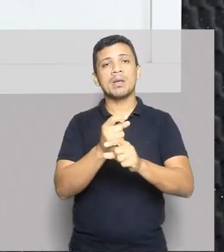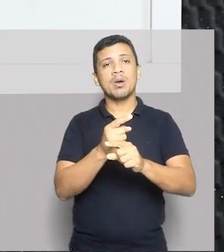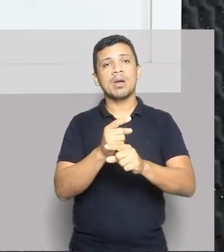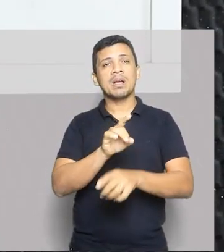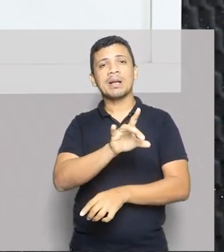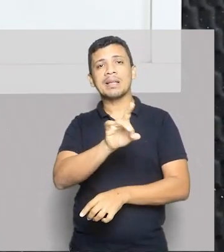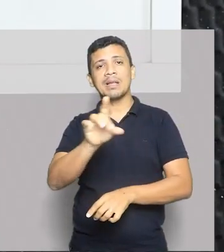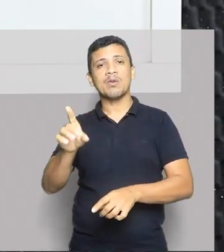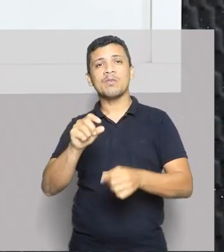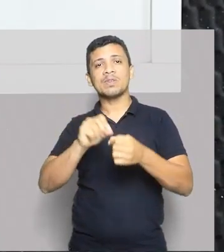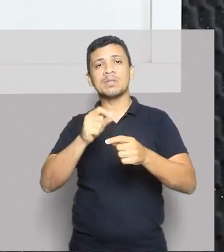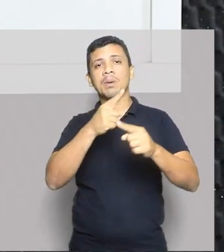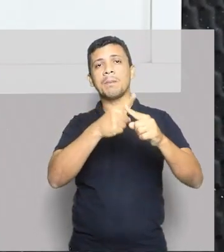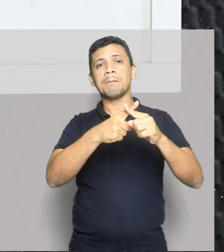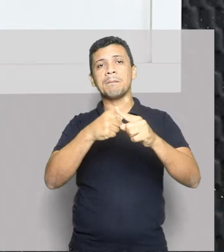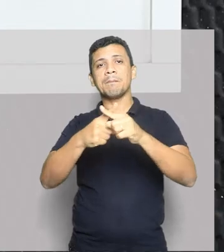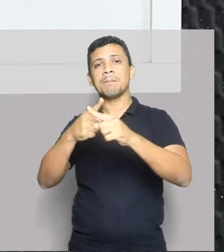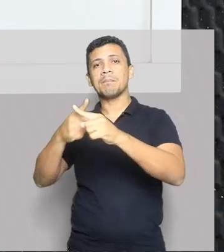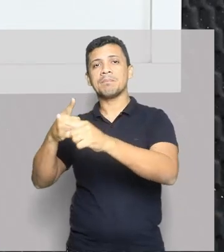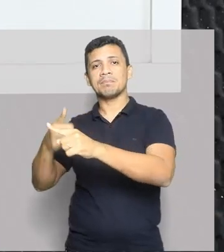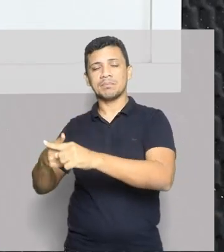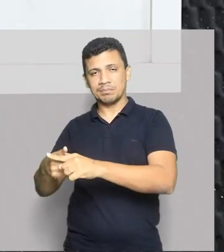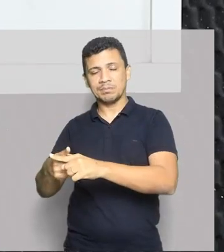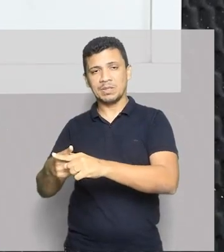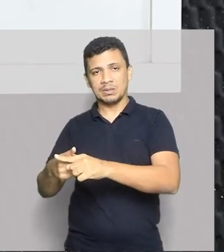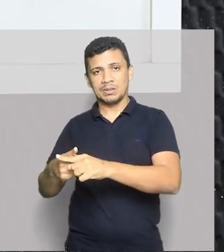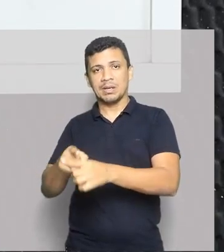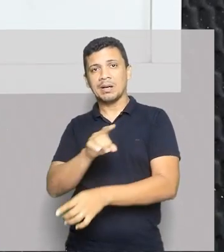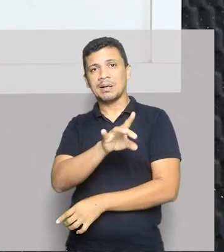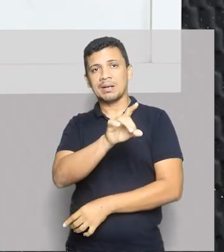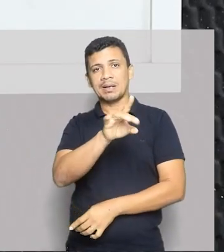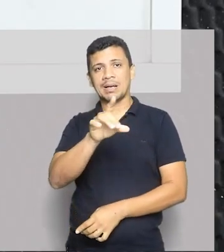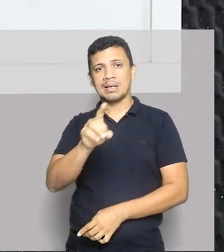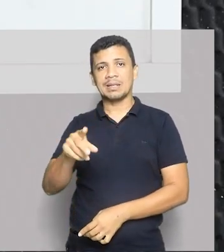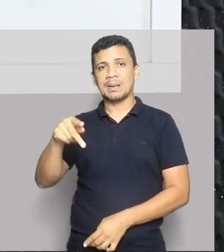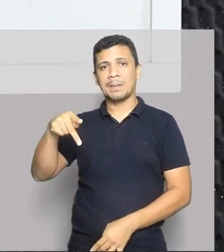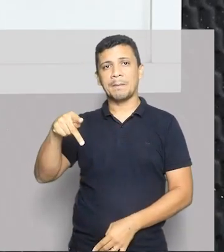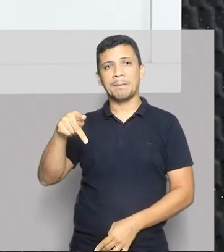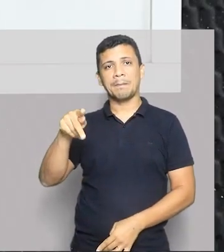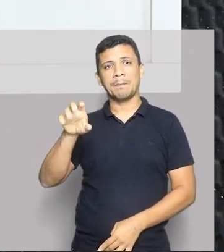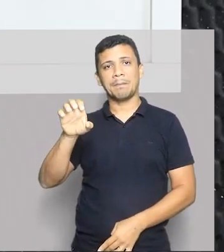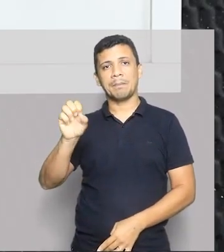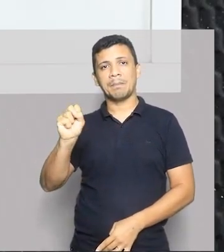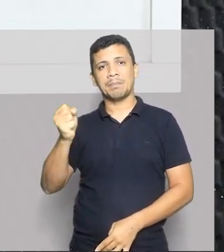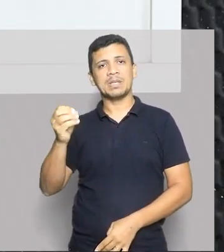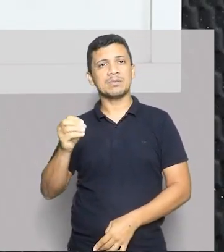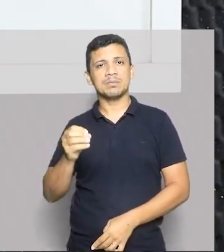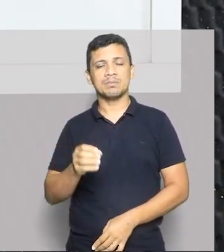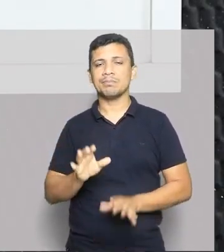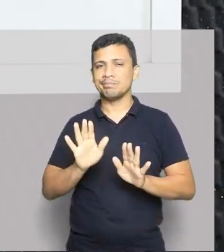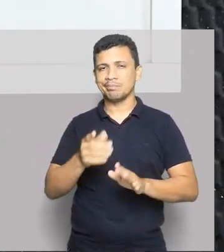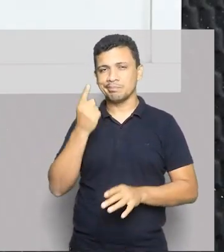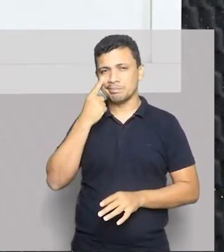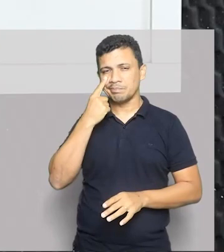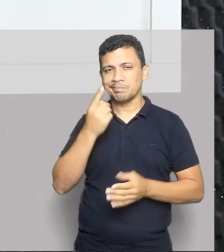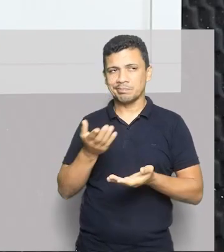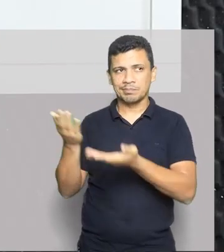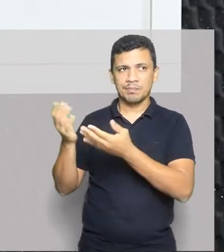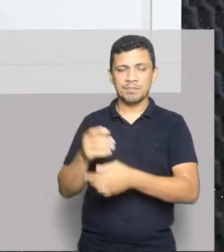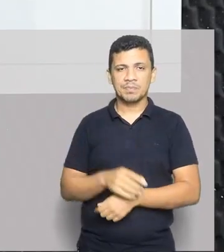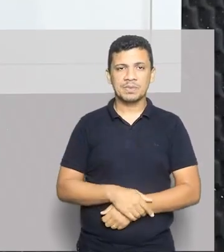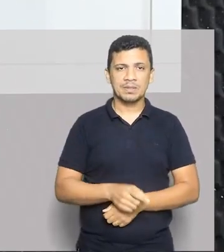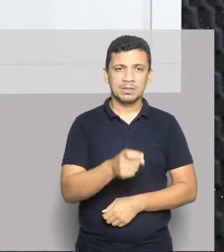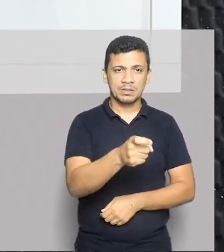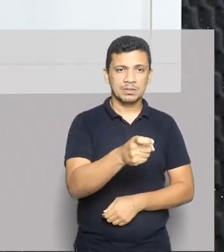cada elemento pelo seu respectivo peso. Ah, professor, não entendi. Vamos lá. Você vai pegar esse